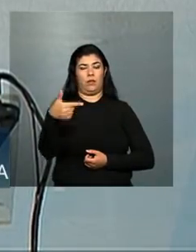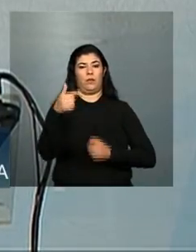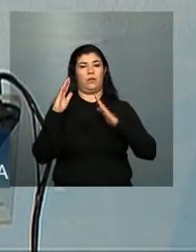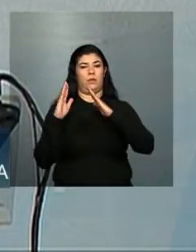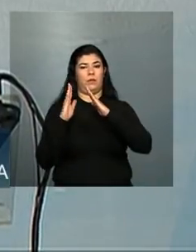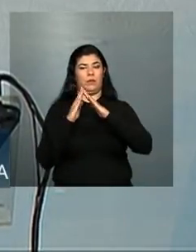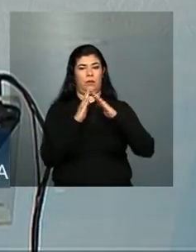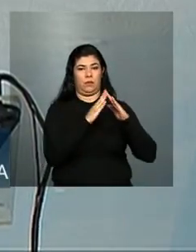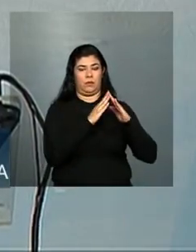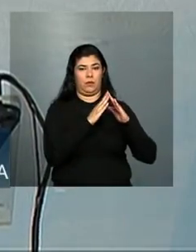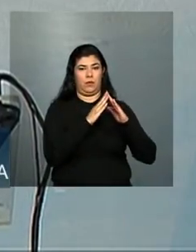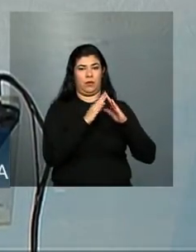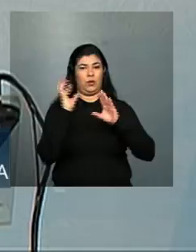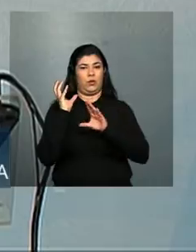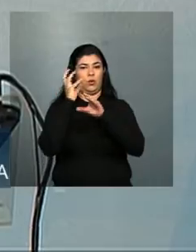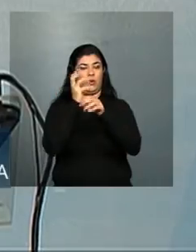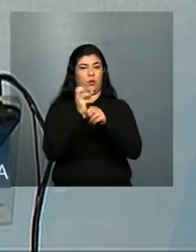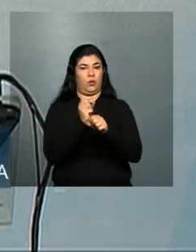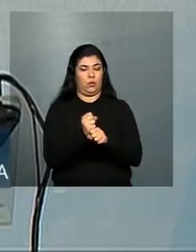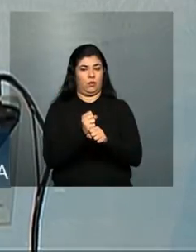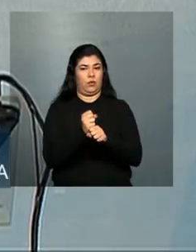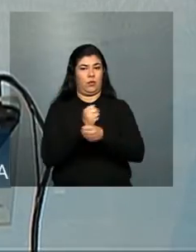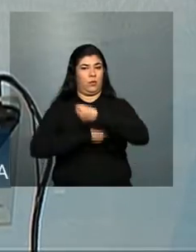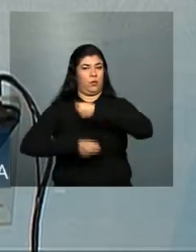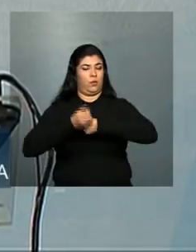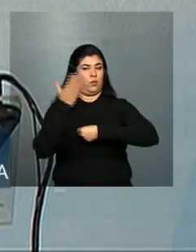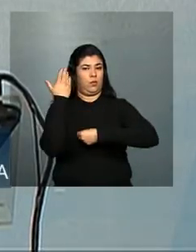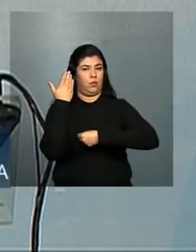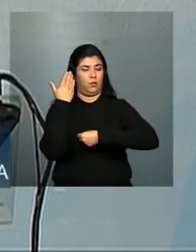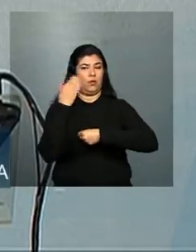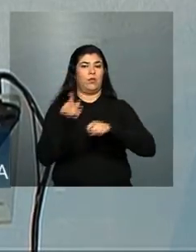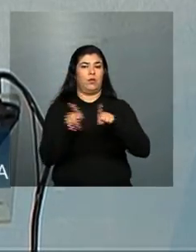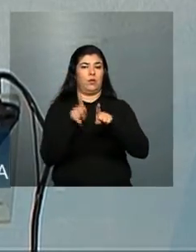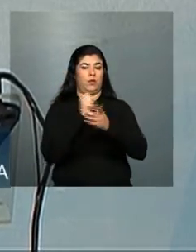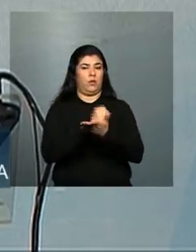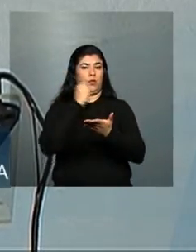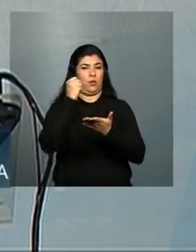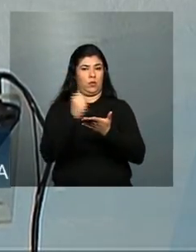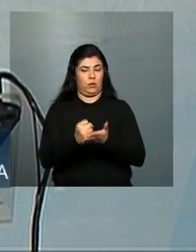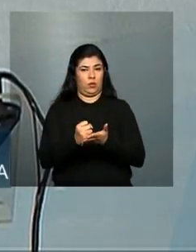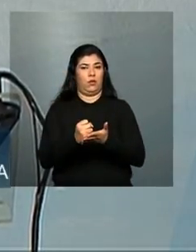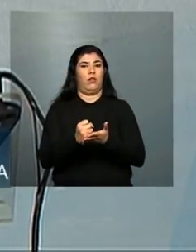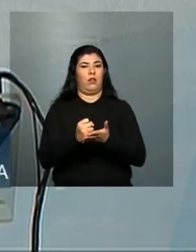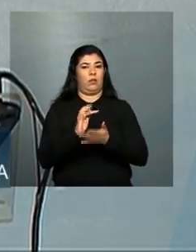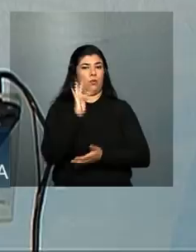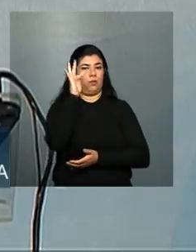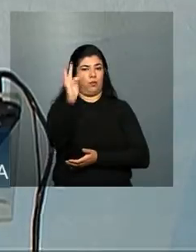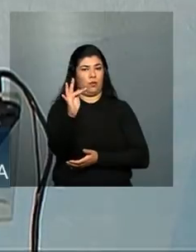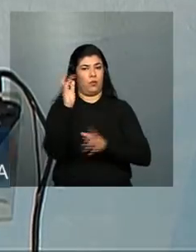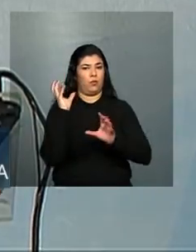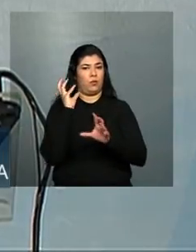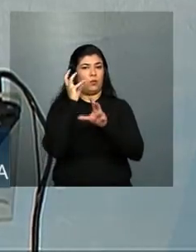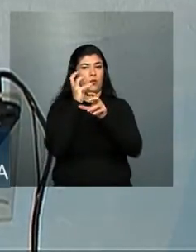922 somadas, aqui já estão contratadas, com que já foram entregues,